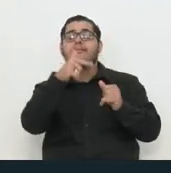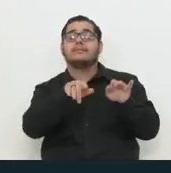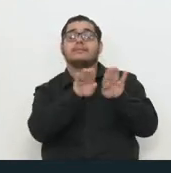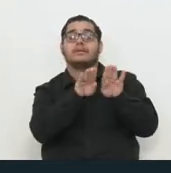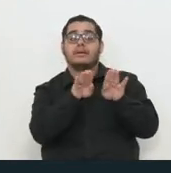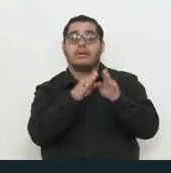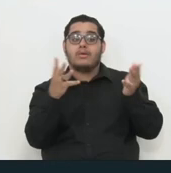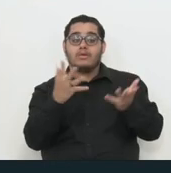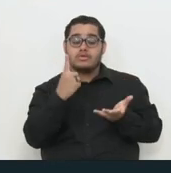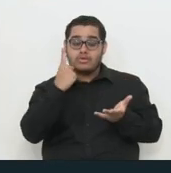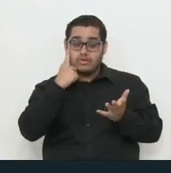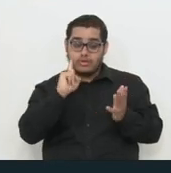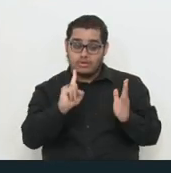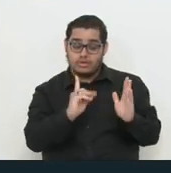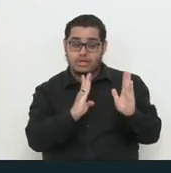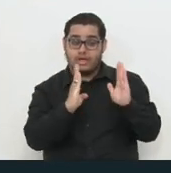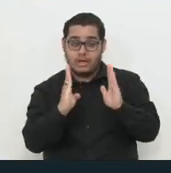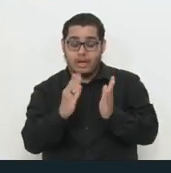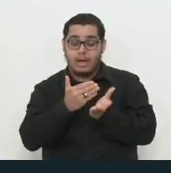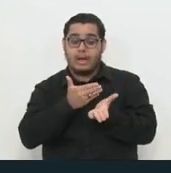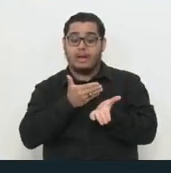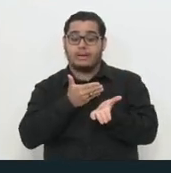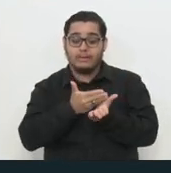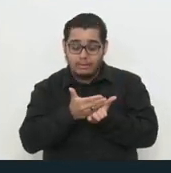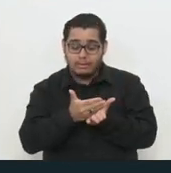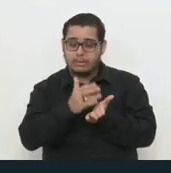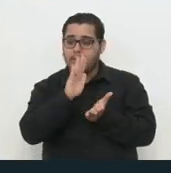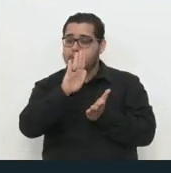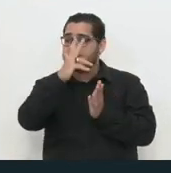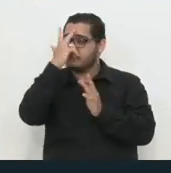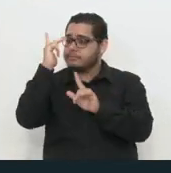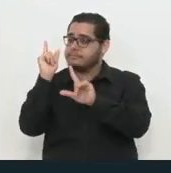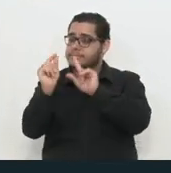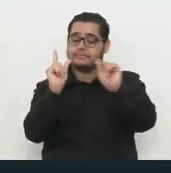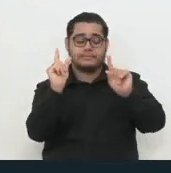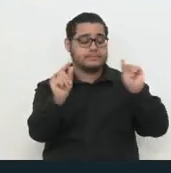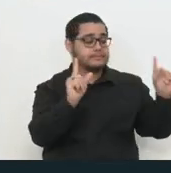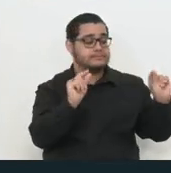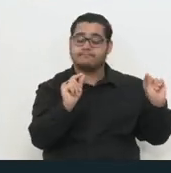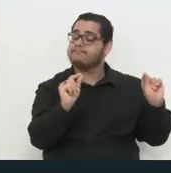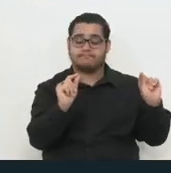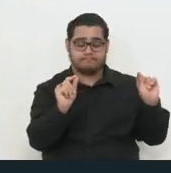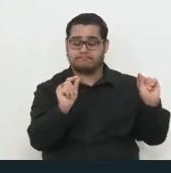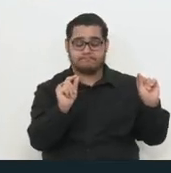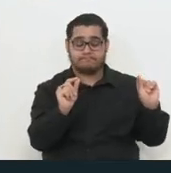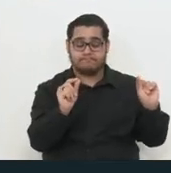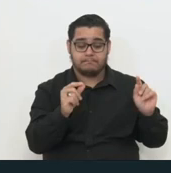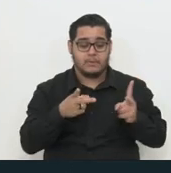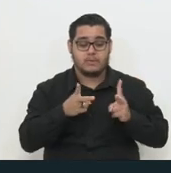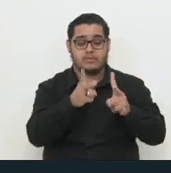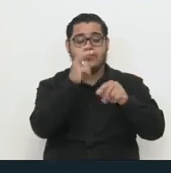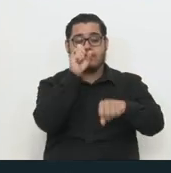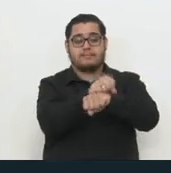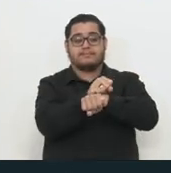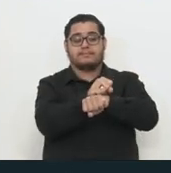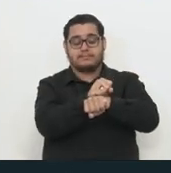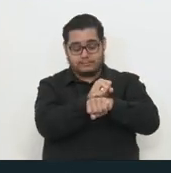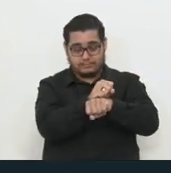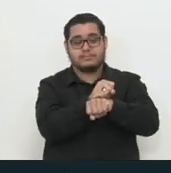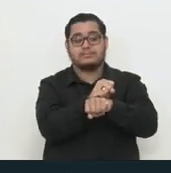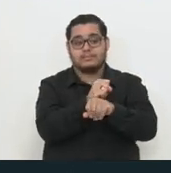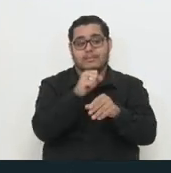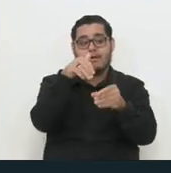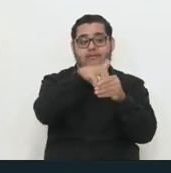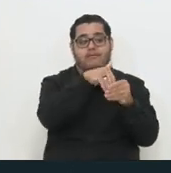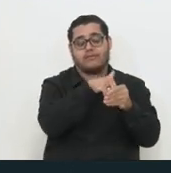é os vereadores chegaram então na ordem do dia mas por falta de parlamentar não puderam dar prosseguimento a sessão e de fato votados